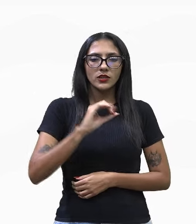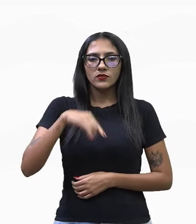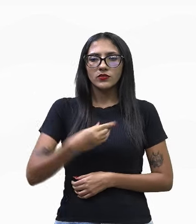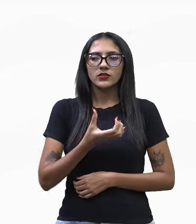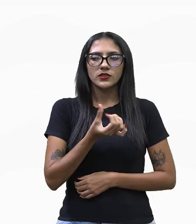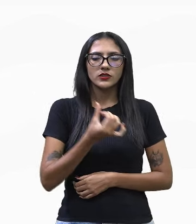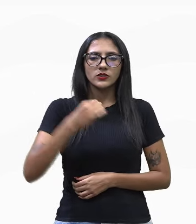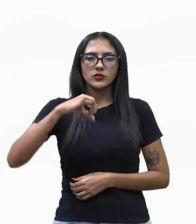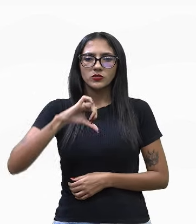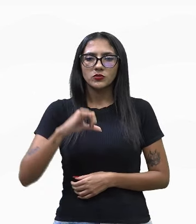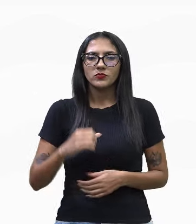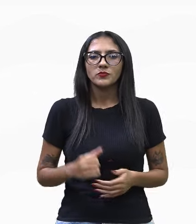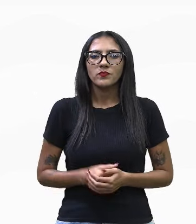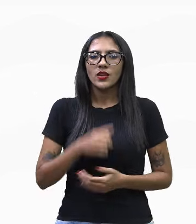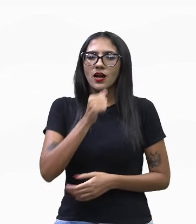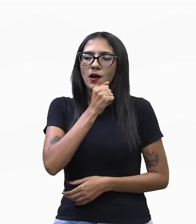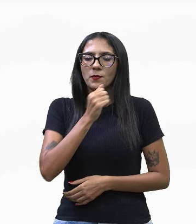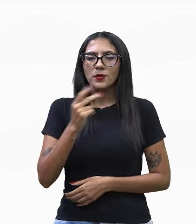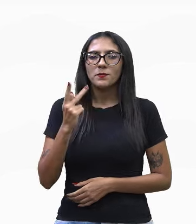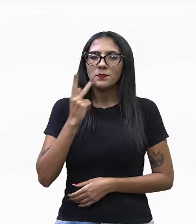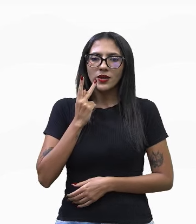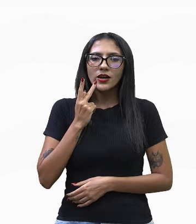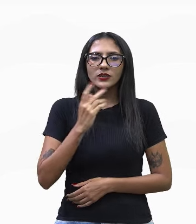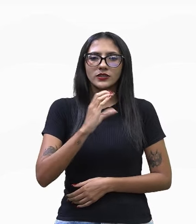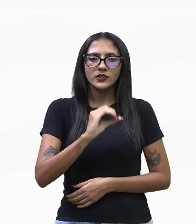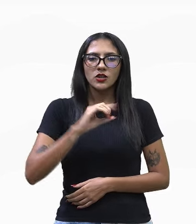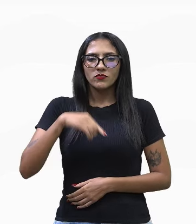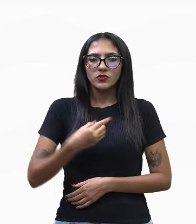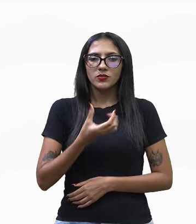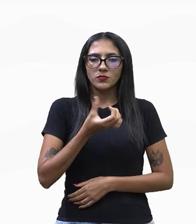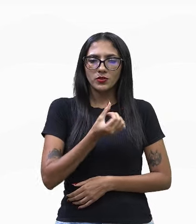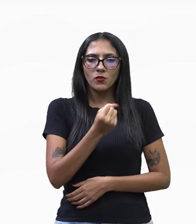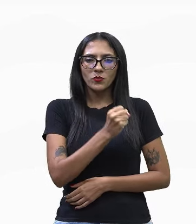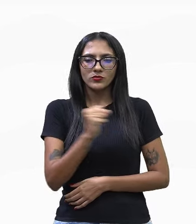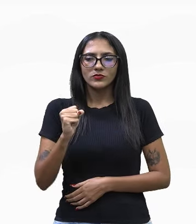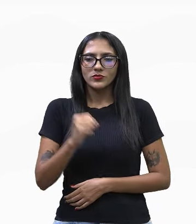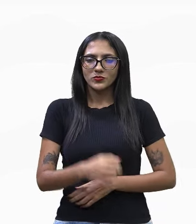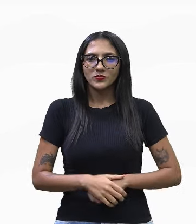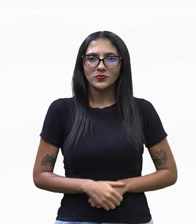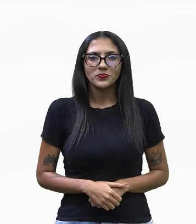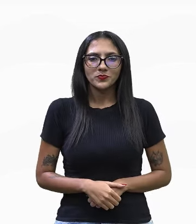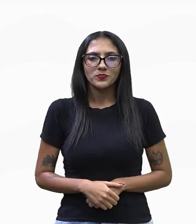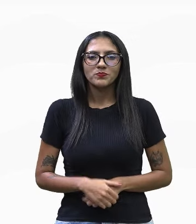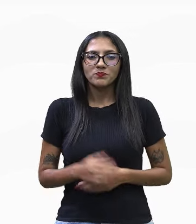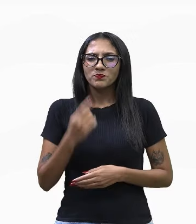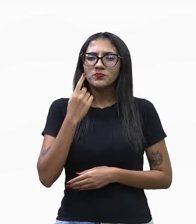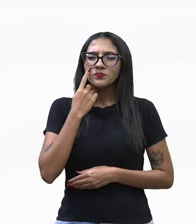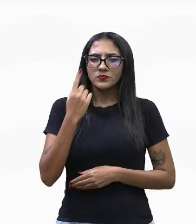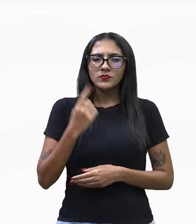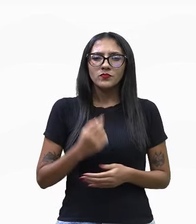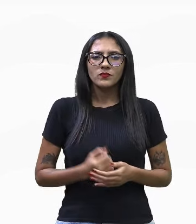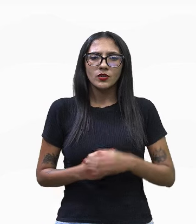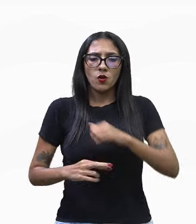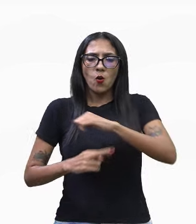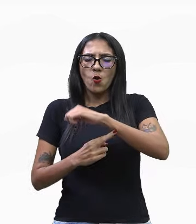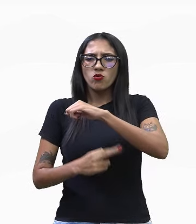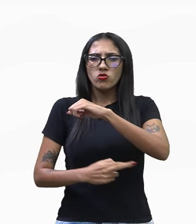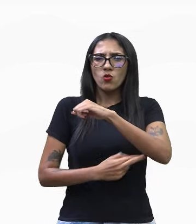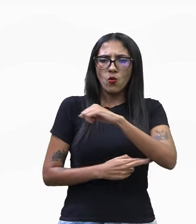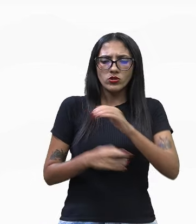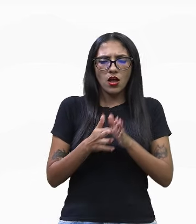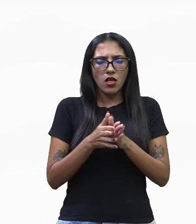Amapá 0,68 então percebam que Rondônia até Amapá a colocação deles ali no